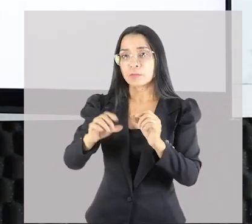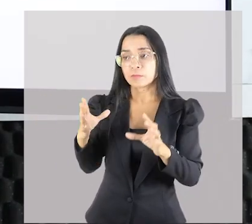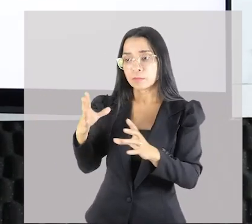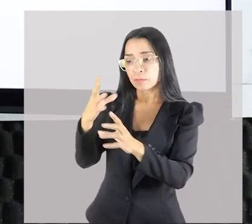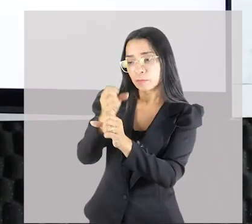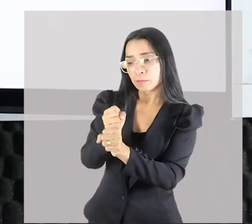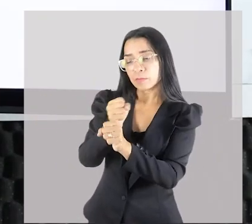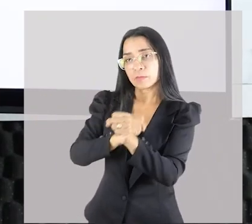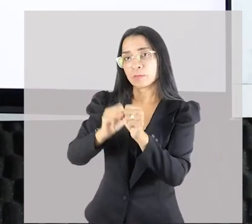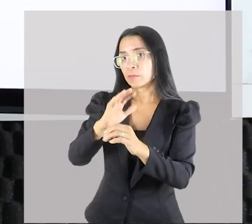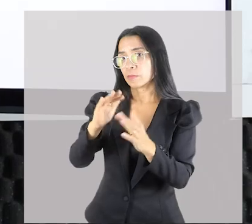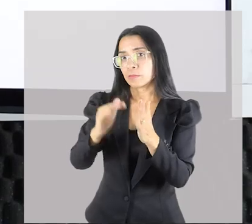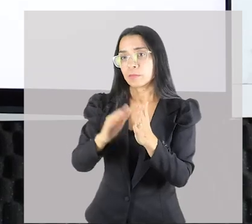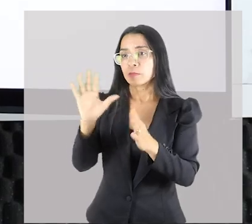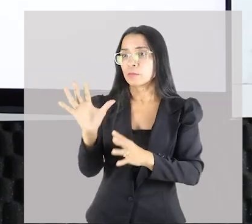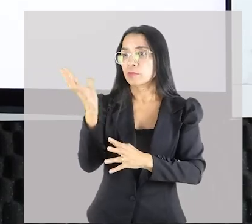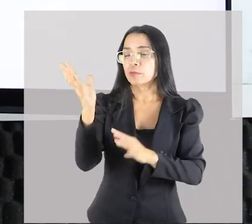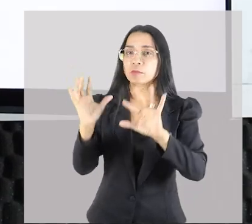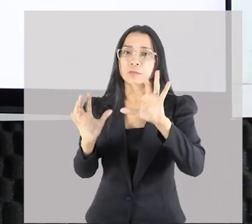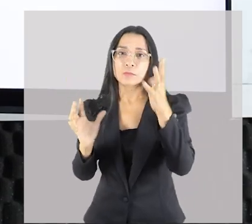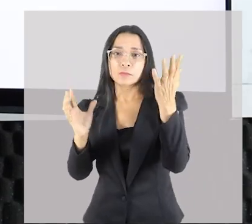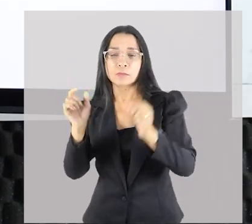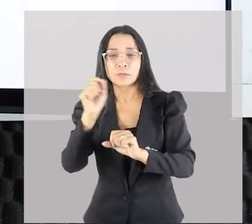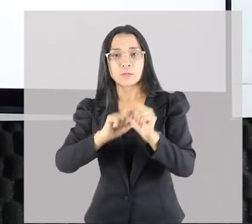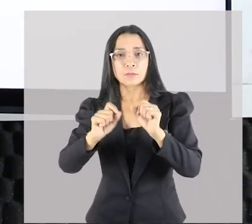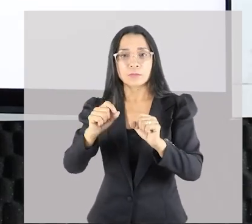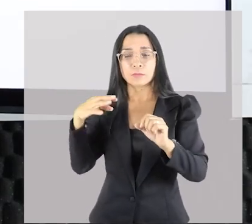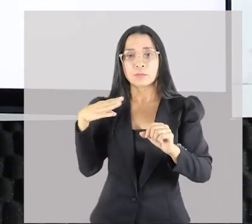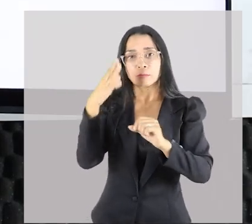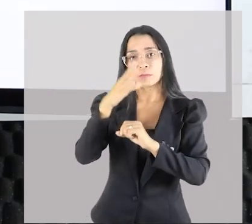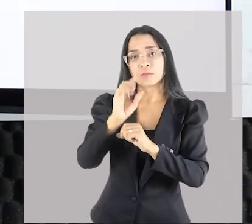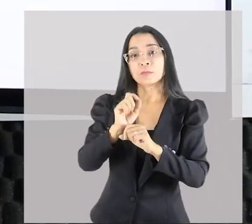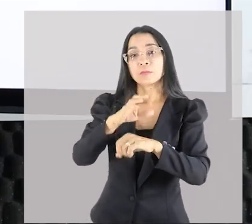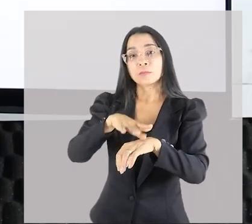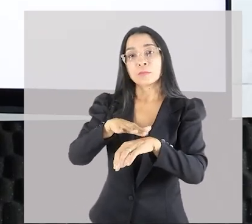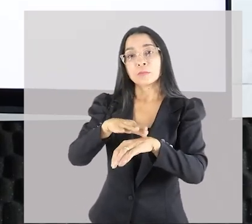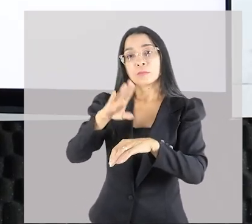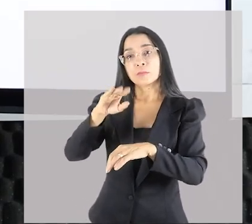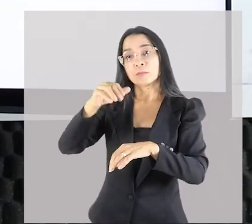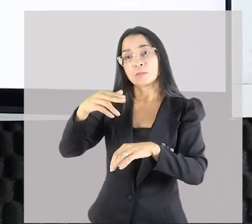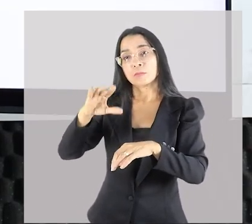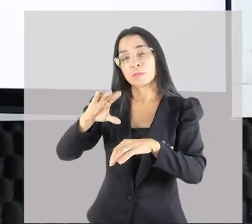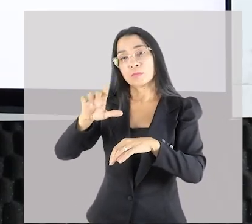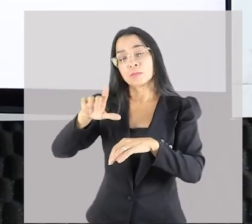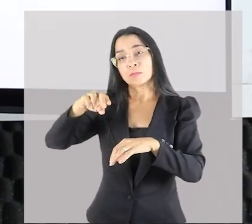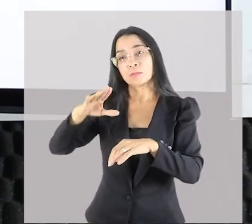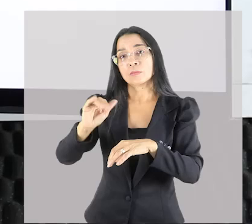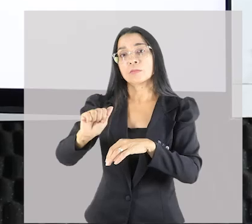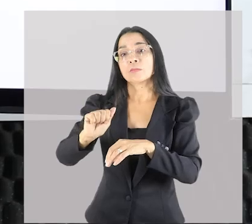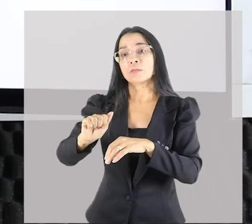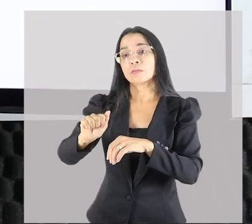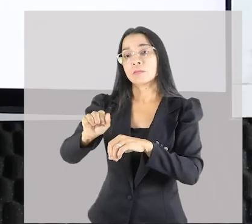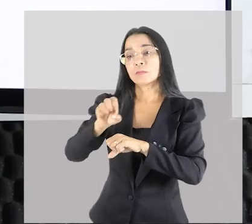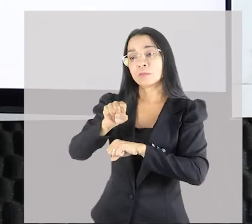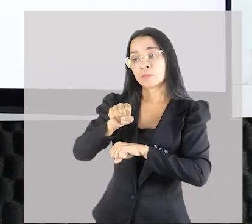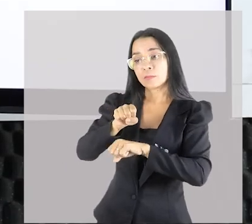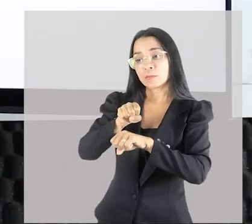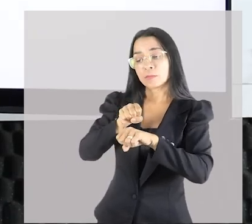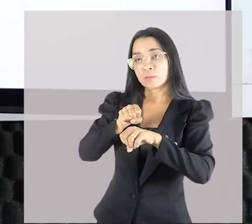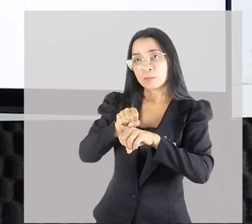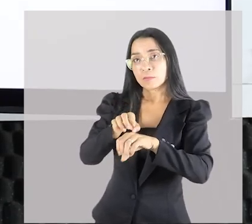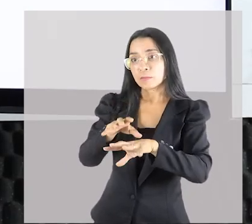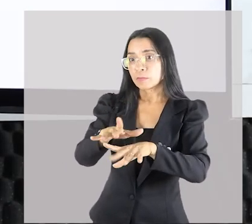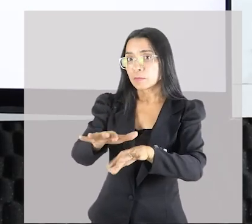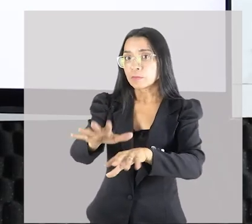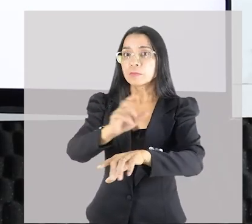somatória de todos esses eventos, principalmente com a peste bubônica, que era uma peste transmitida, né, pelos ratos. Bom, mas o que tem a